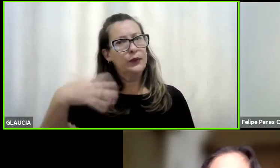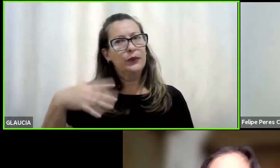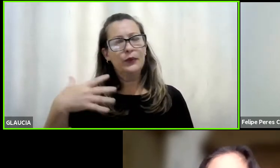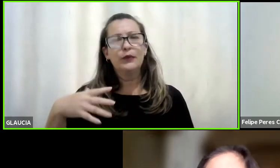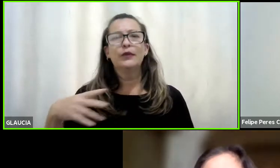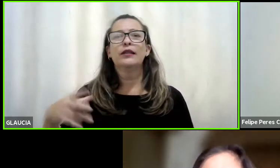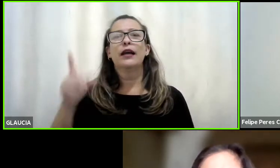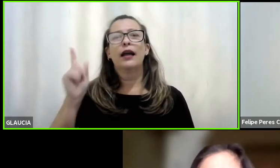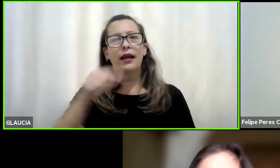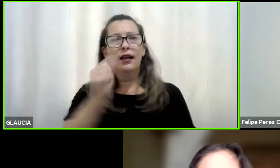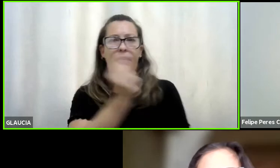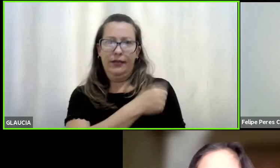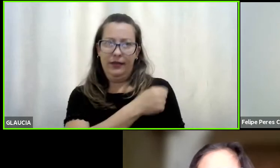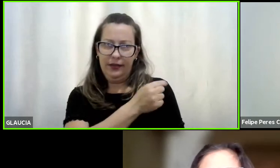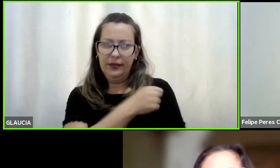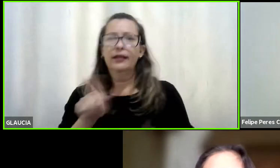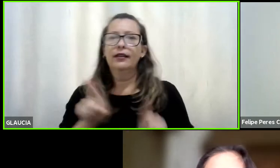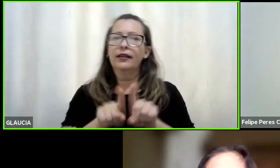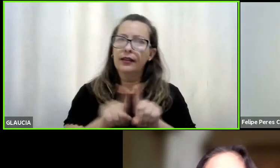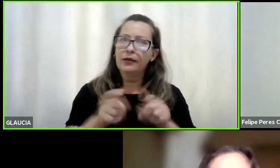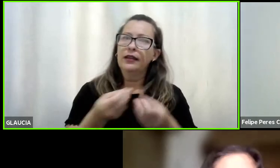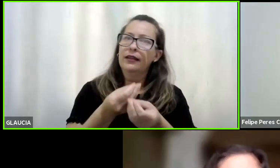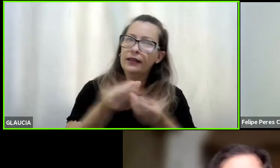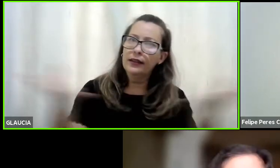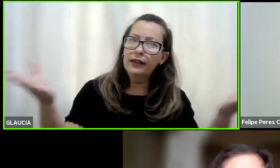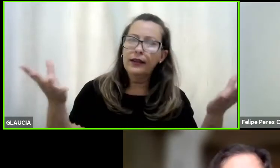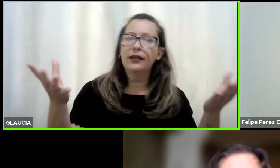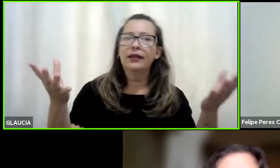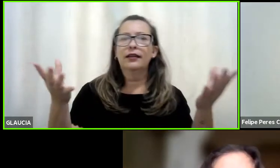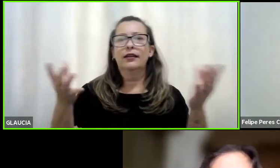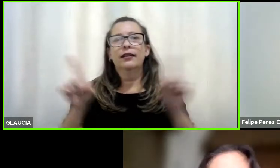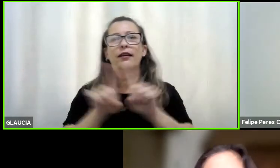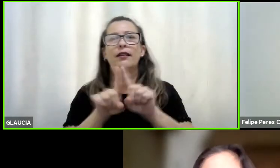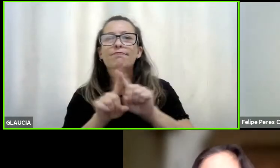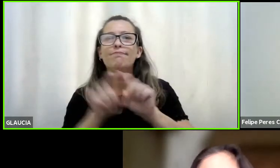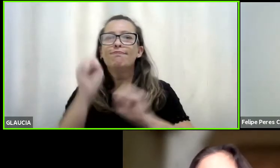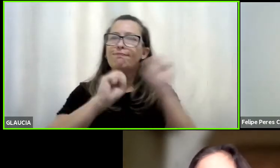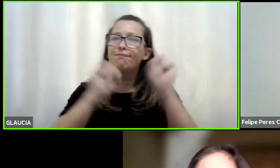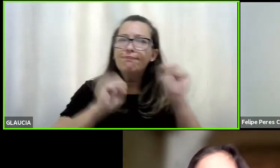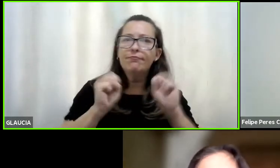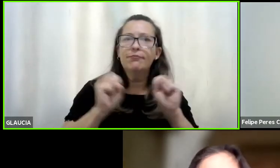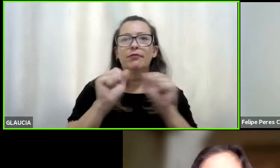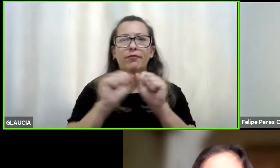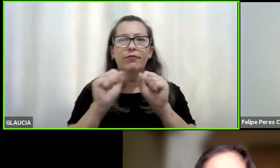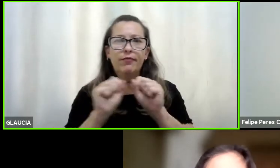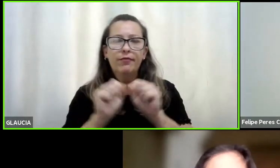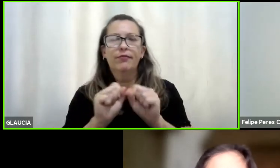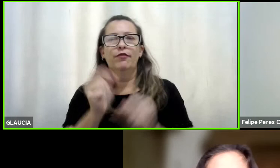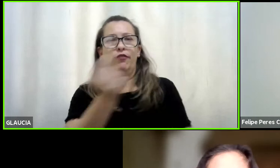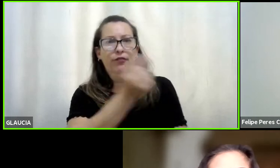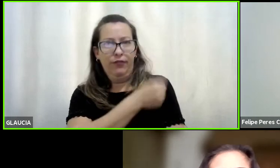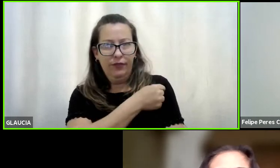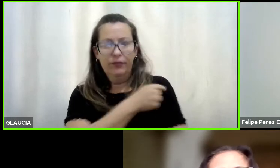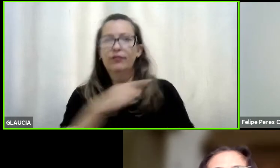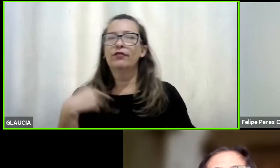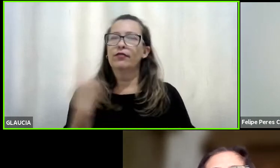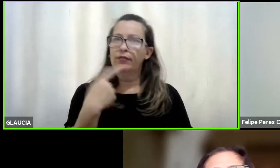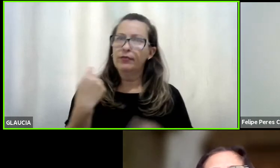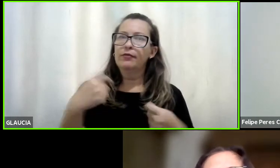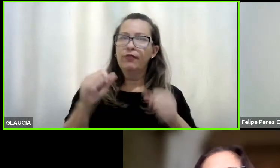na entrega e produção de vacinas. A gente também precisou adotar algumas estratégias, né?